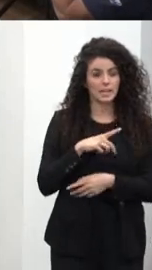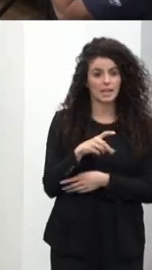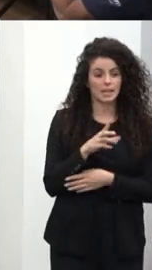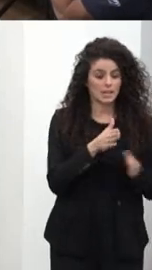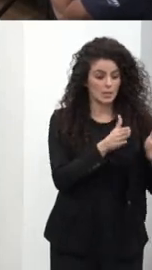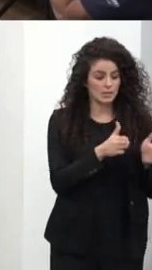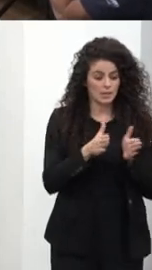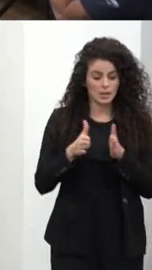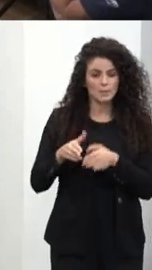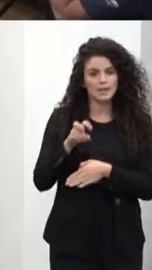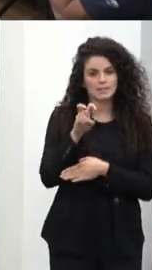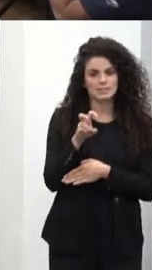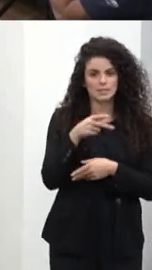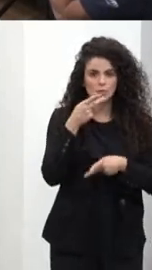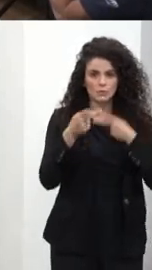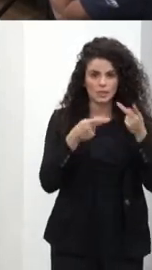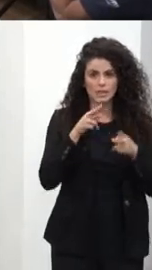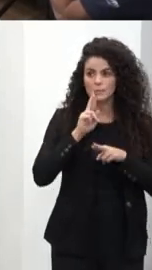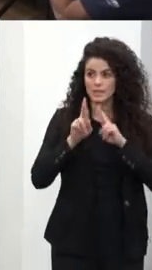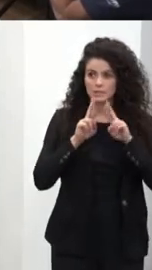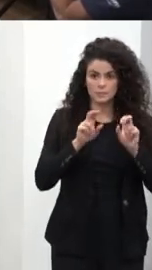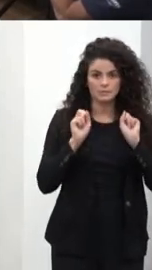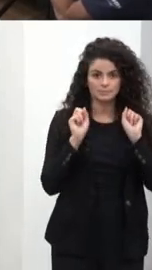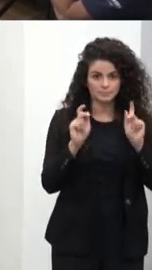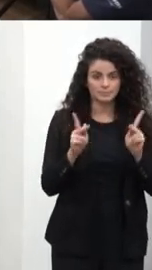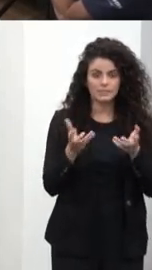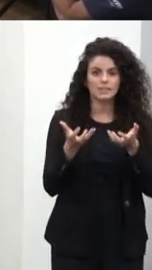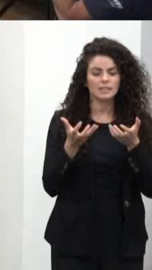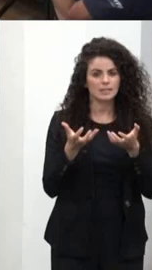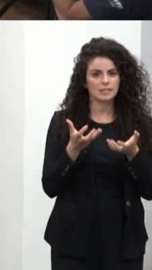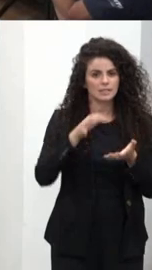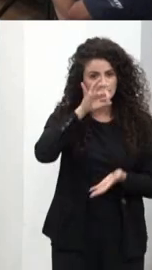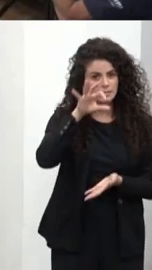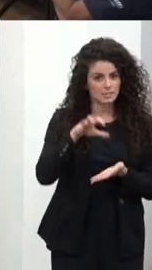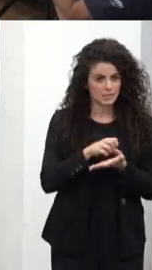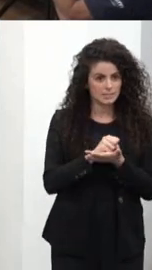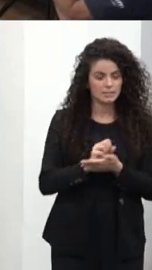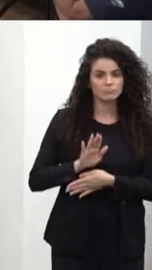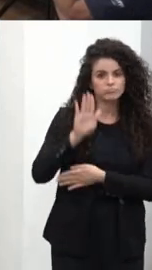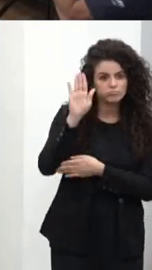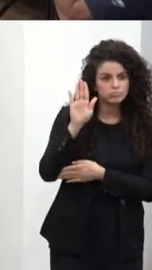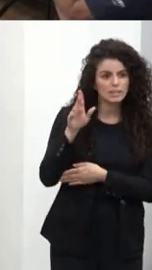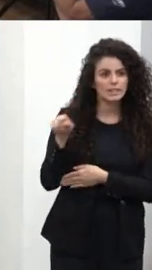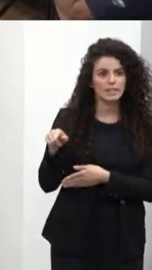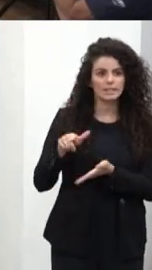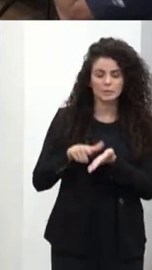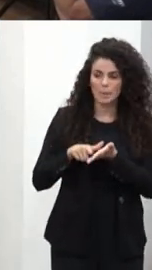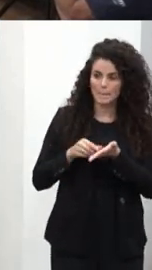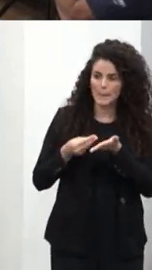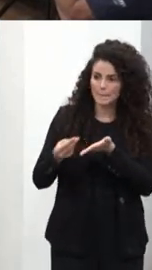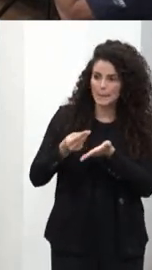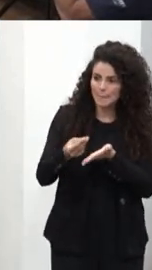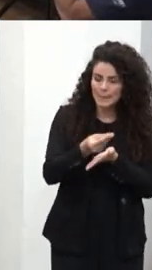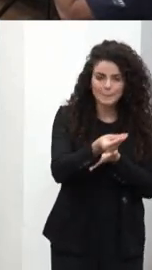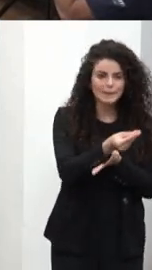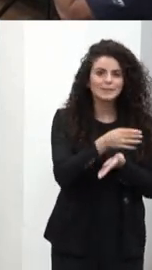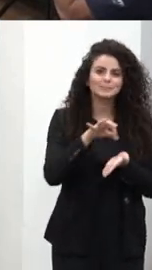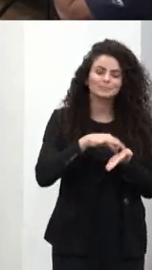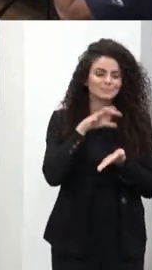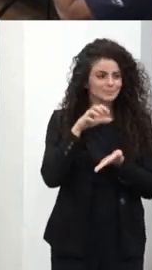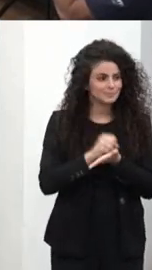para mesa responder certo então quem quiser galera se manifestem eles escrevem vocês e depois